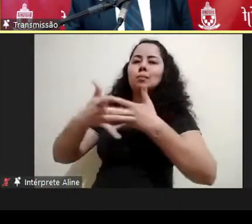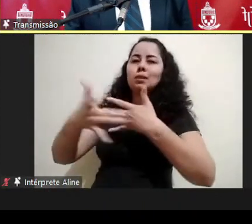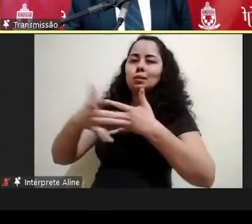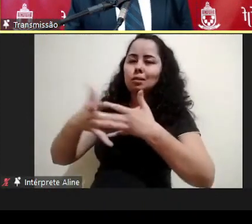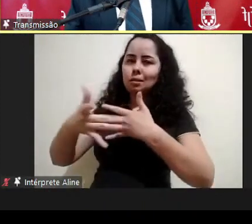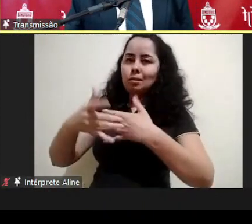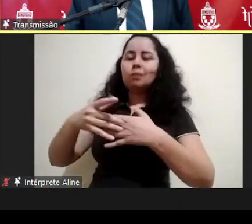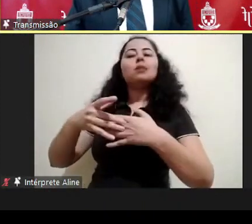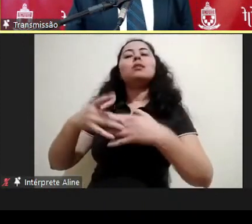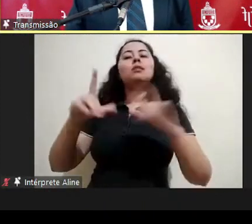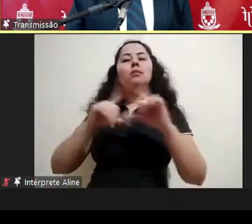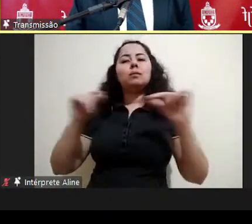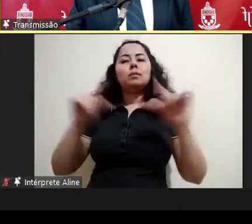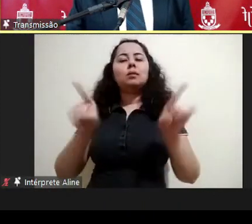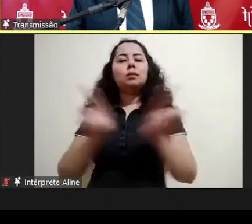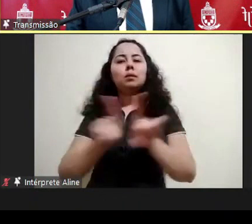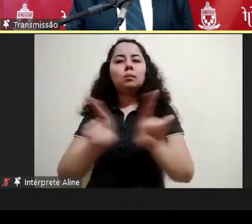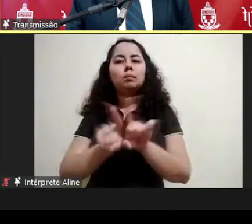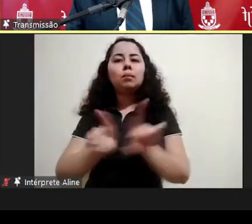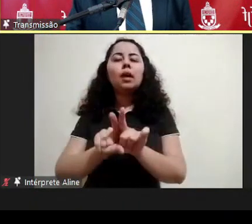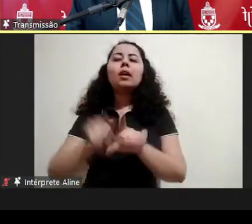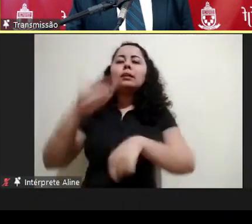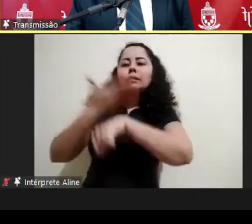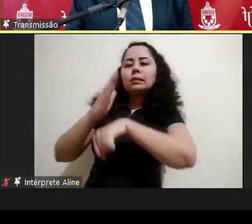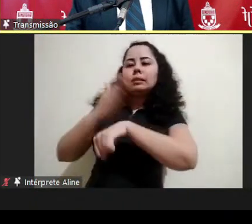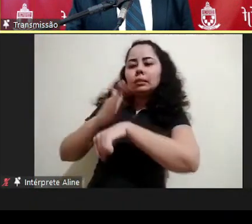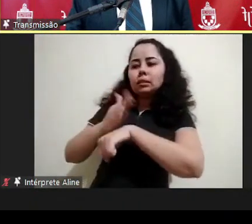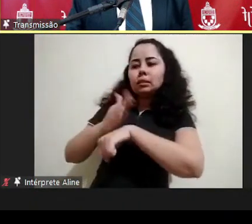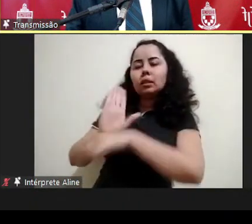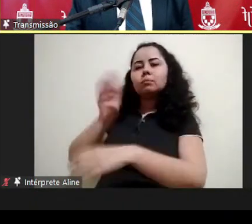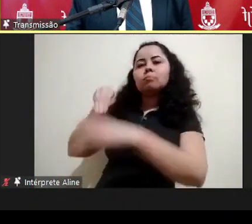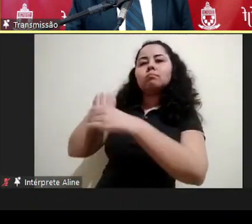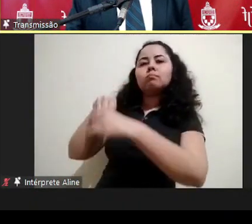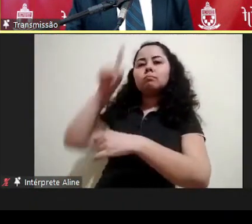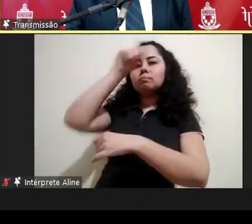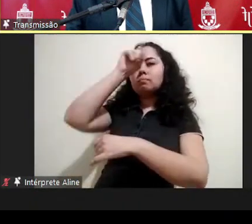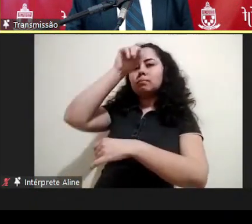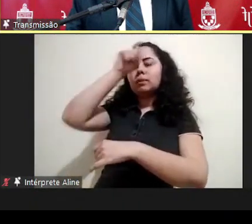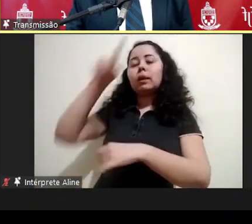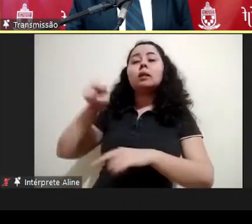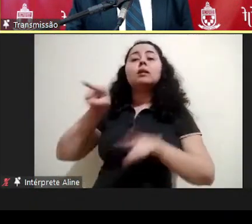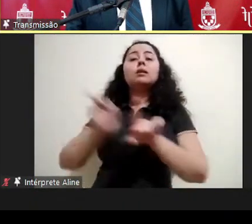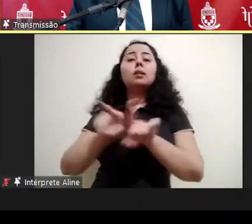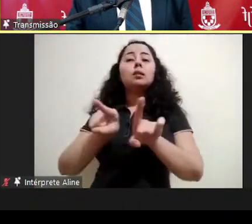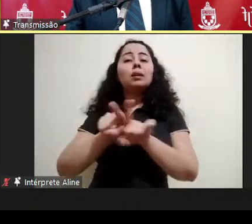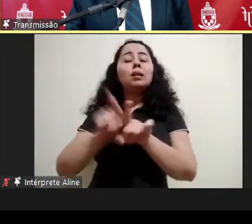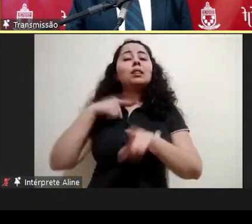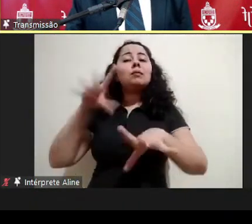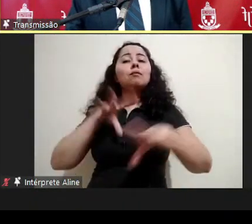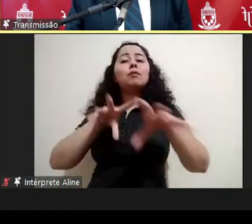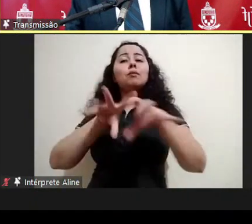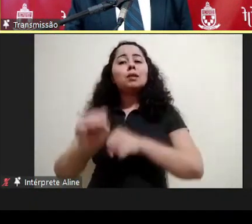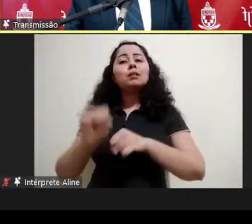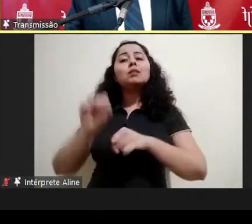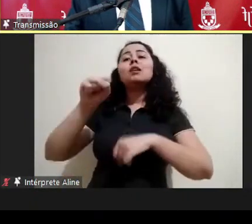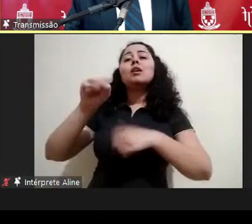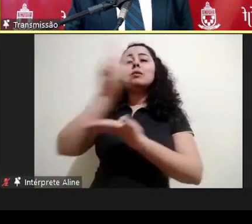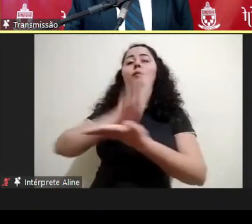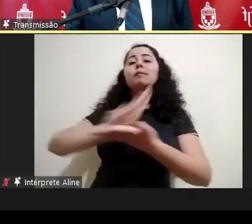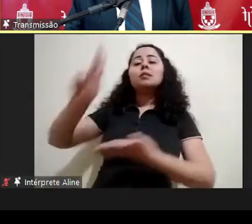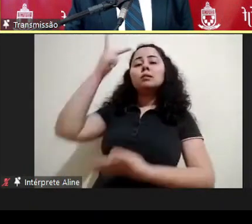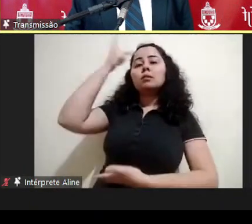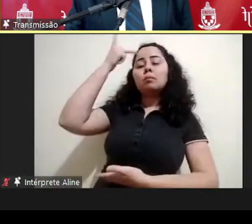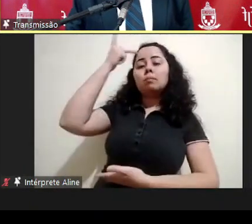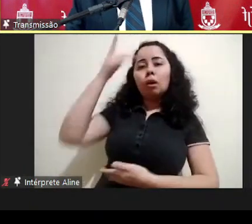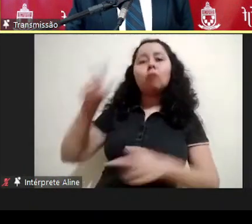médica. Tem mestrado em pneumologia pela Universidade Federal de São Paulo, Unifesp. Fez o doutorado